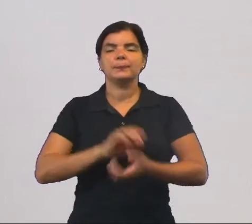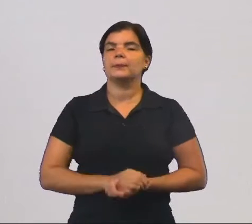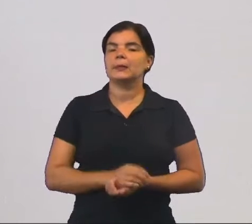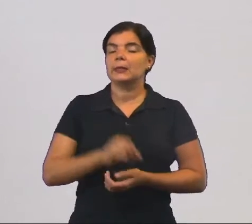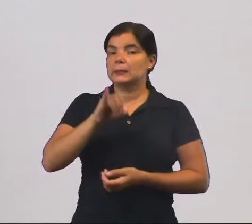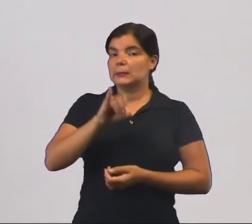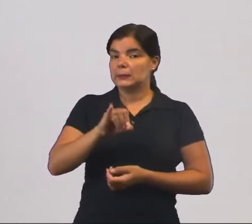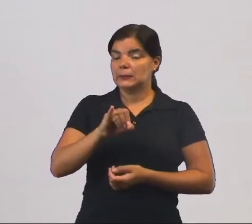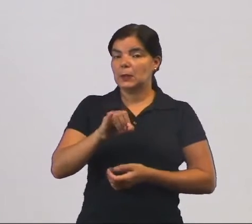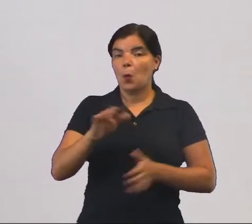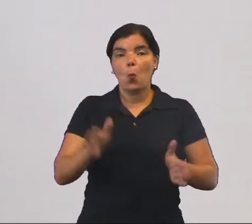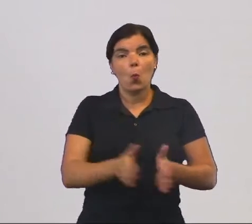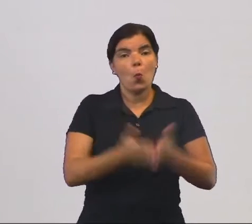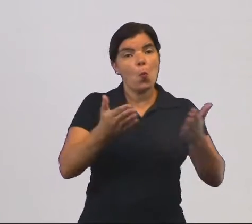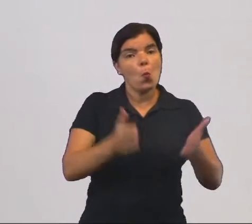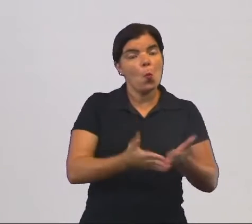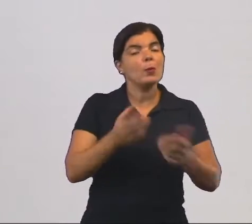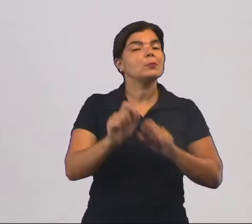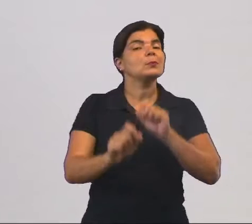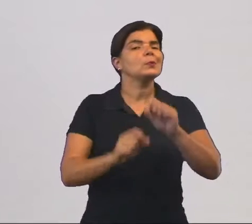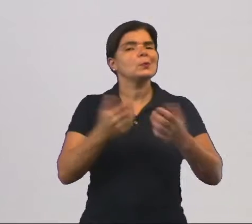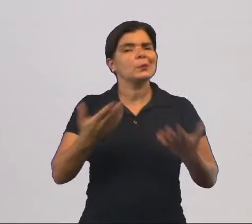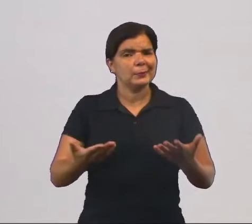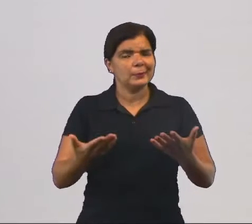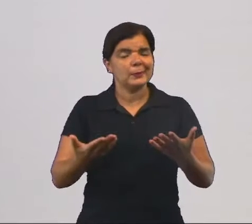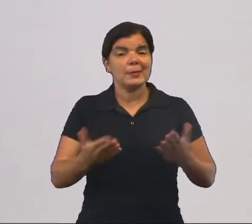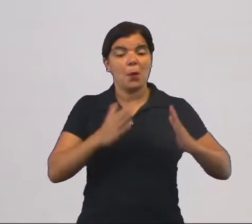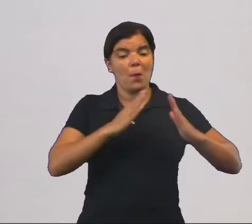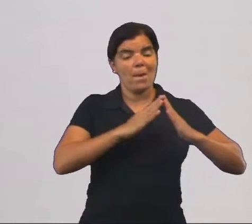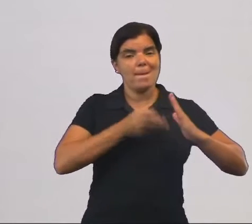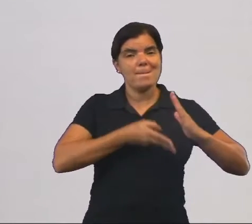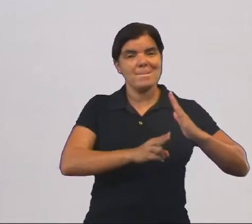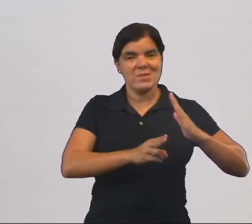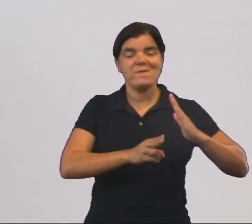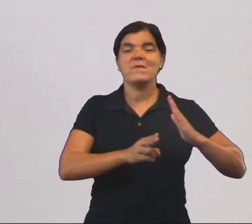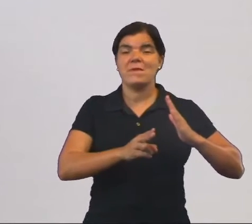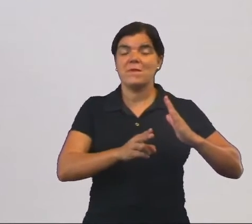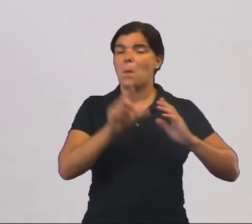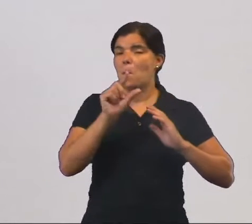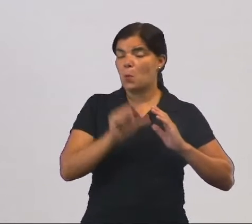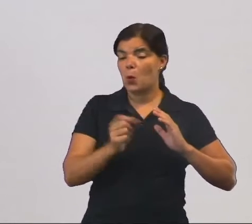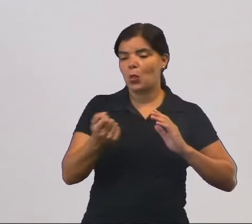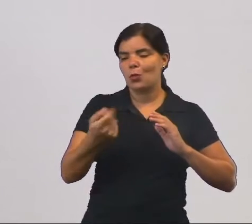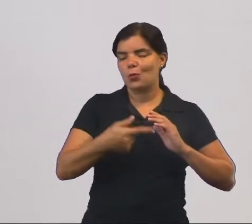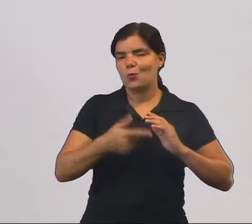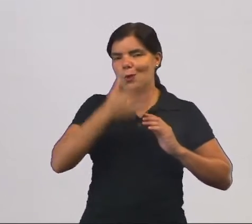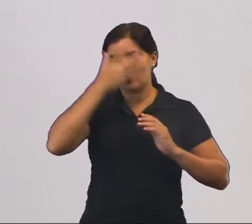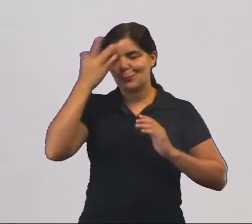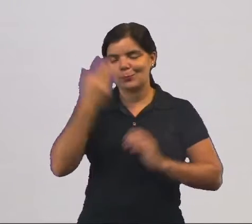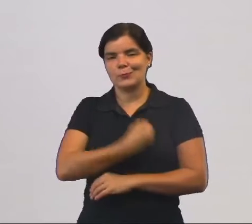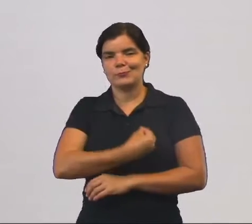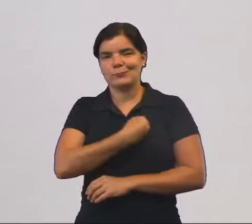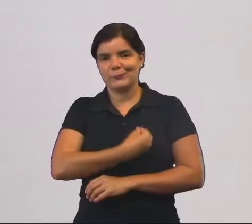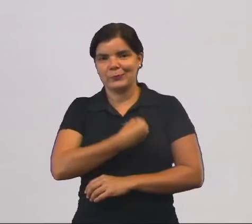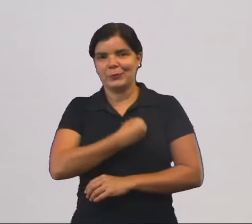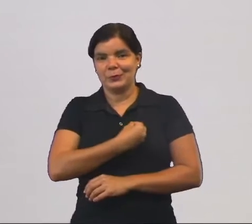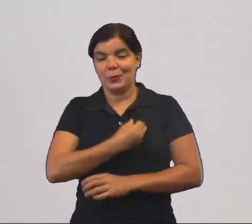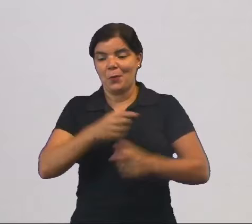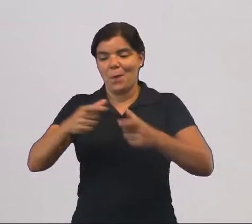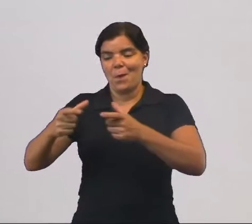Se ele for mais pobre, a tendência é de que seus moradores vivam menos do que os habitantes